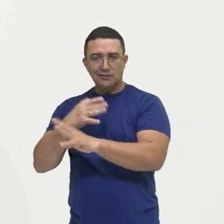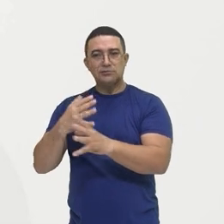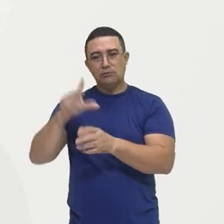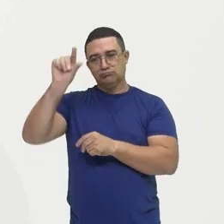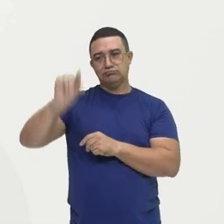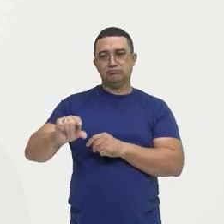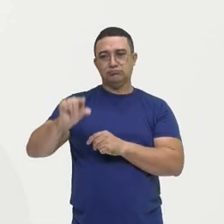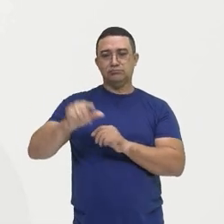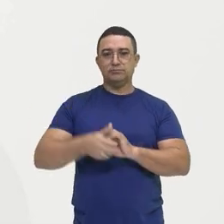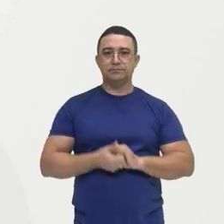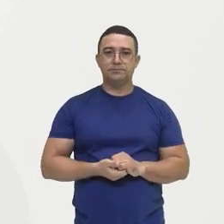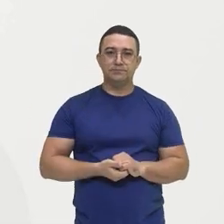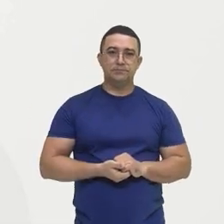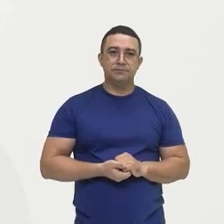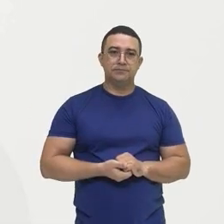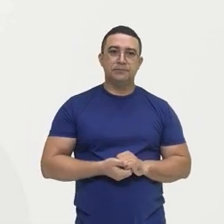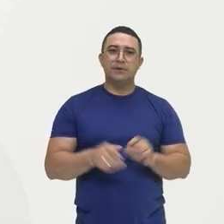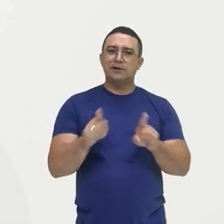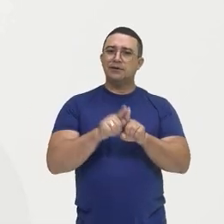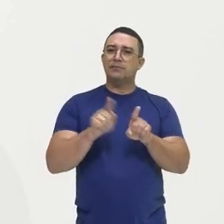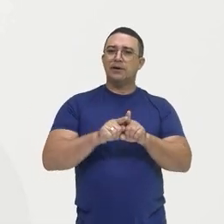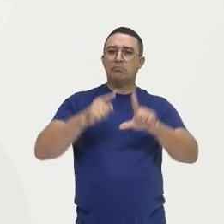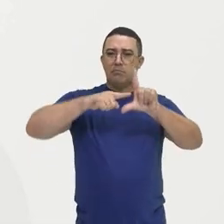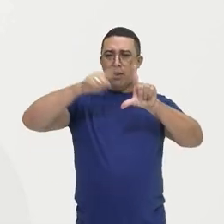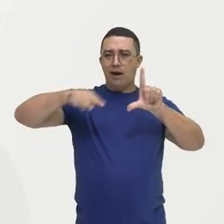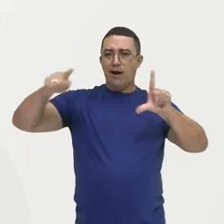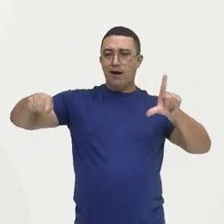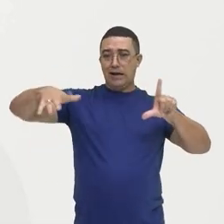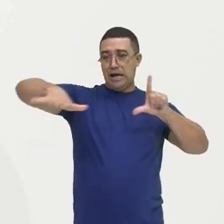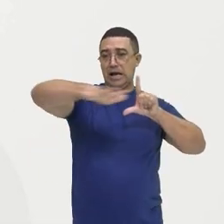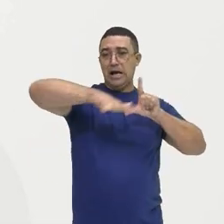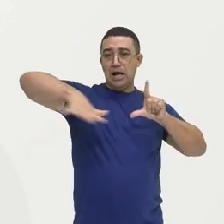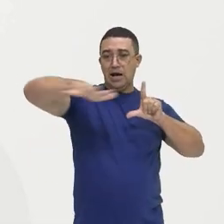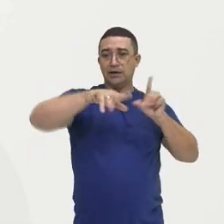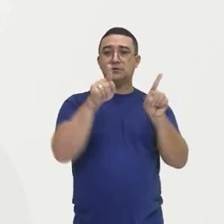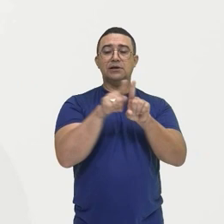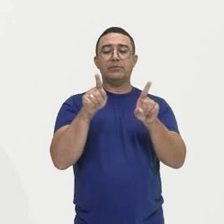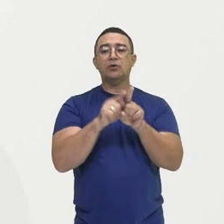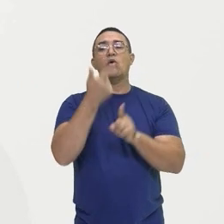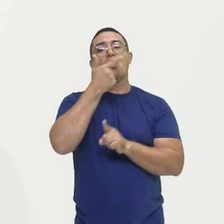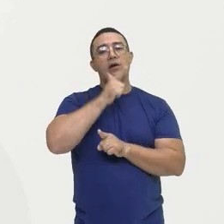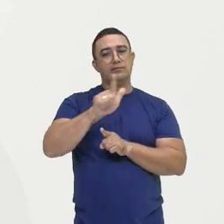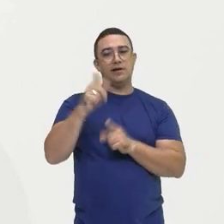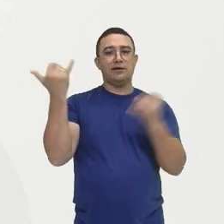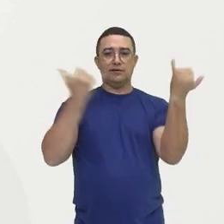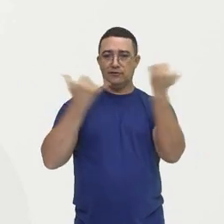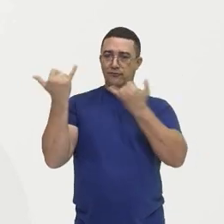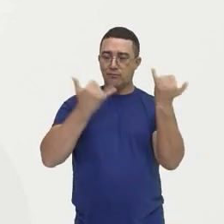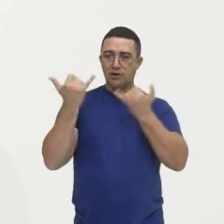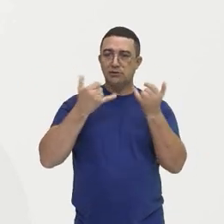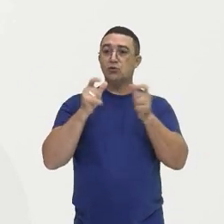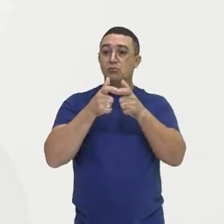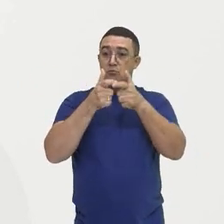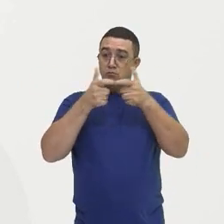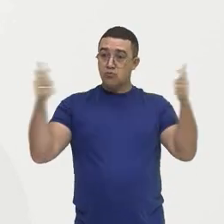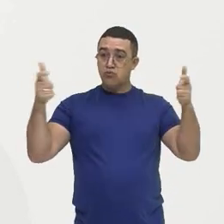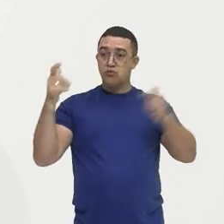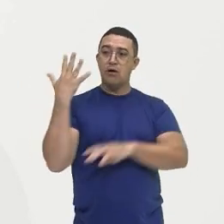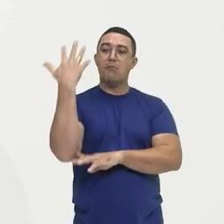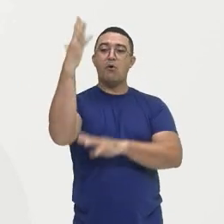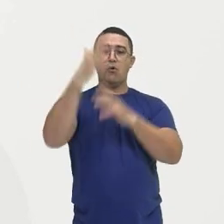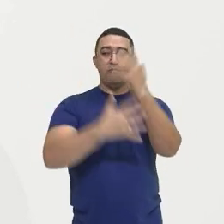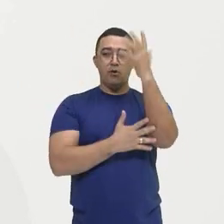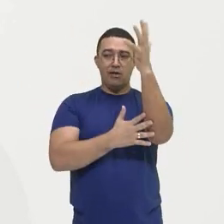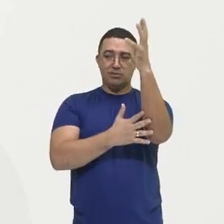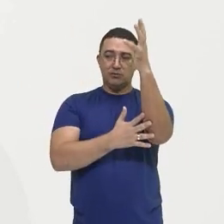gráficos diários, a gente consegue obter aí também informações, por exemplo, do crescimento vegetativo, né, que